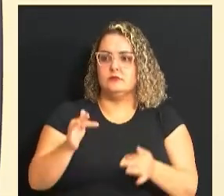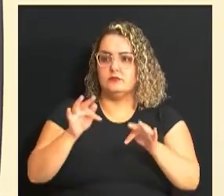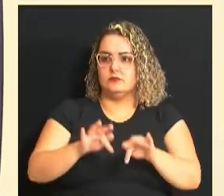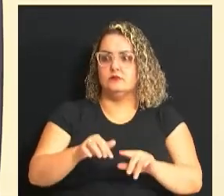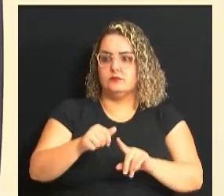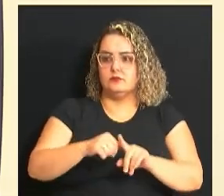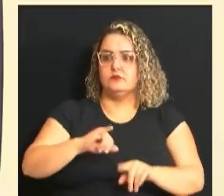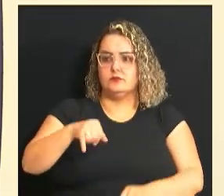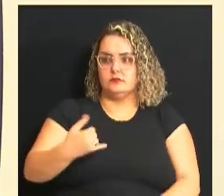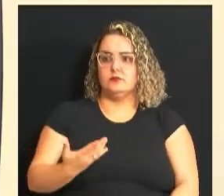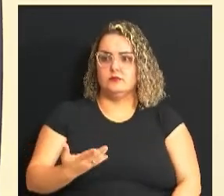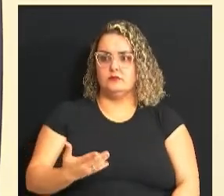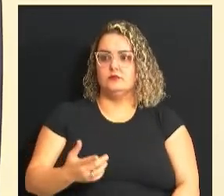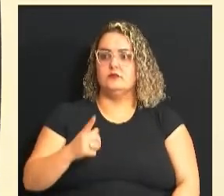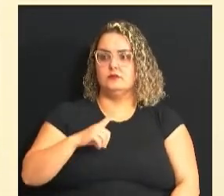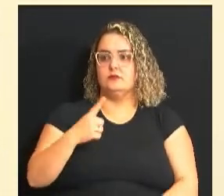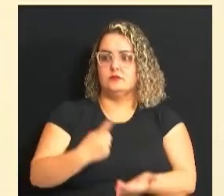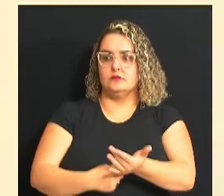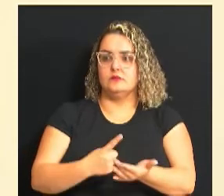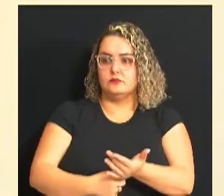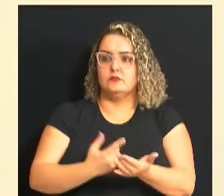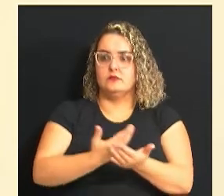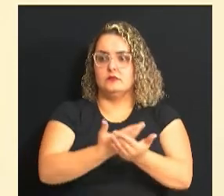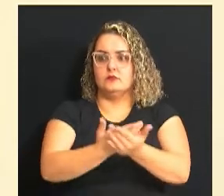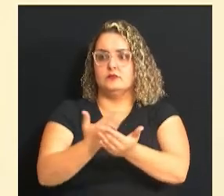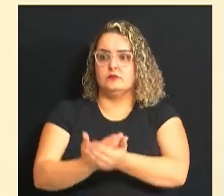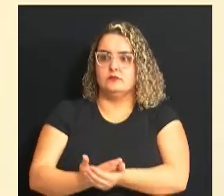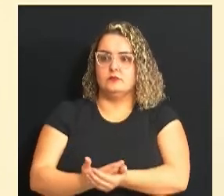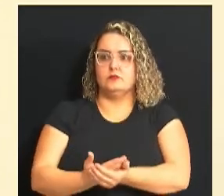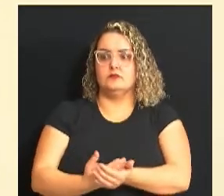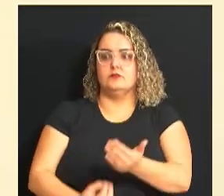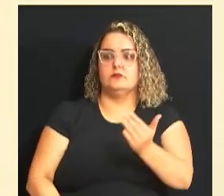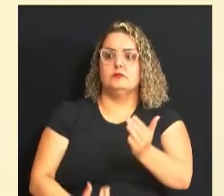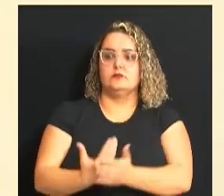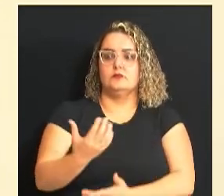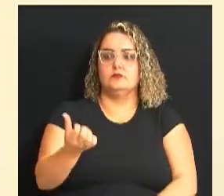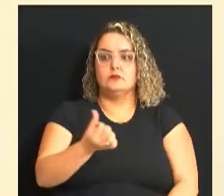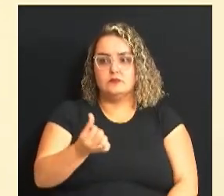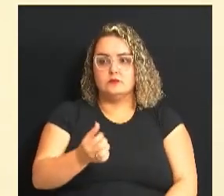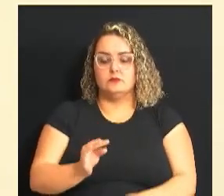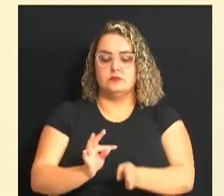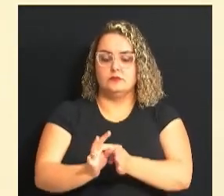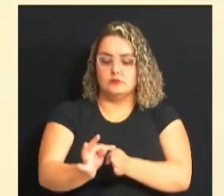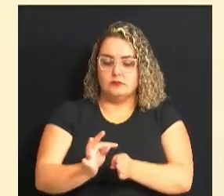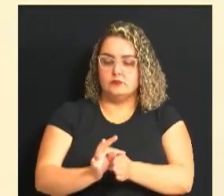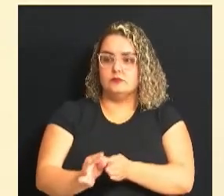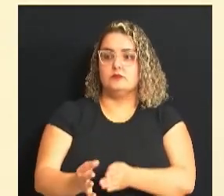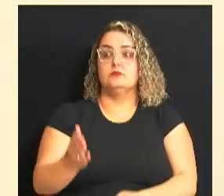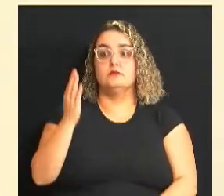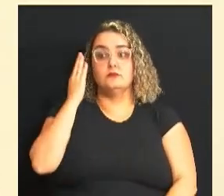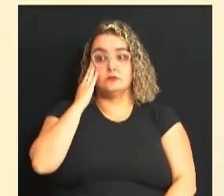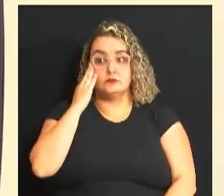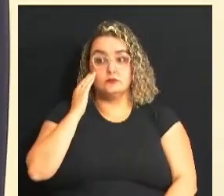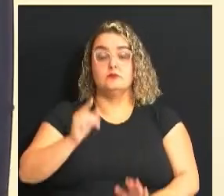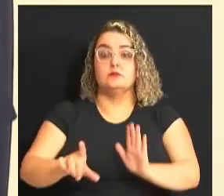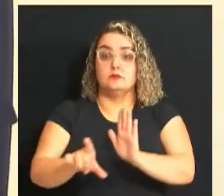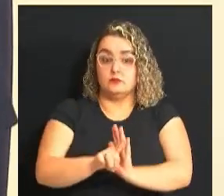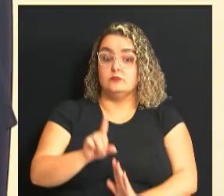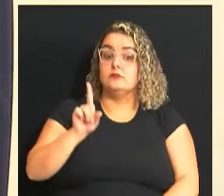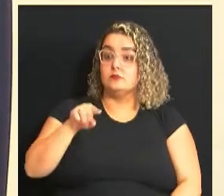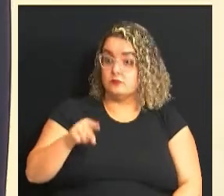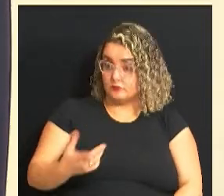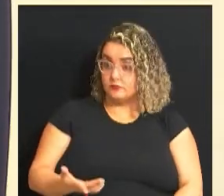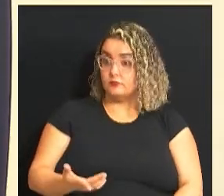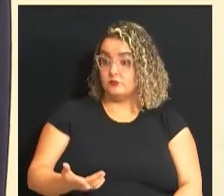havia esse compromisso do estudo para a criação do sexto Conselho Tutelar. E sabemos que é uma lei que é, por si